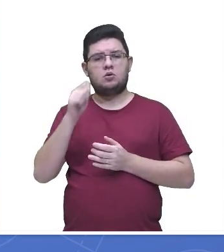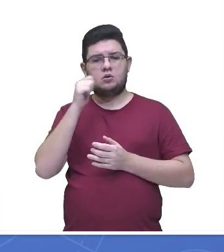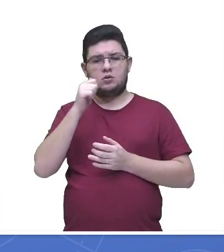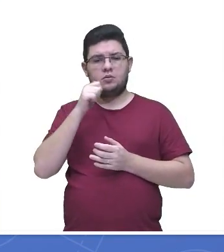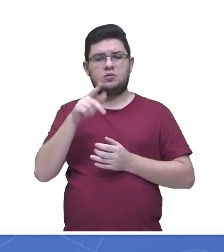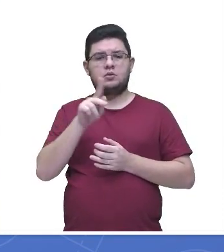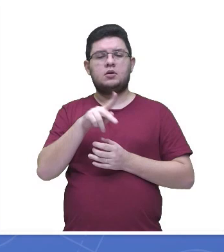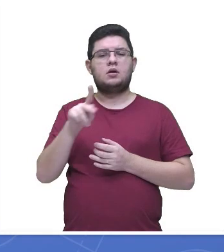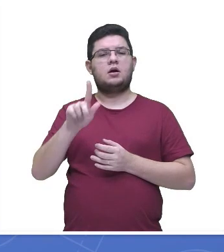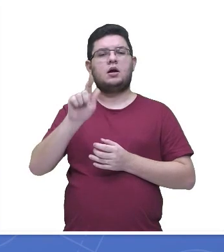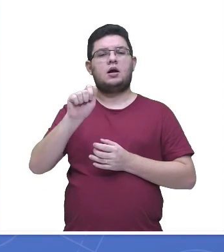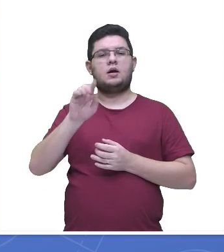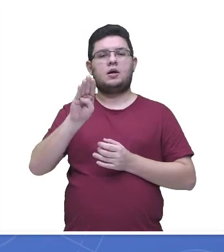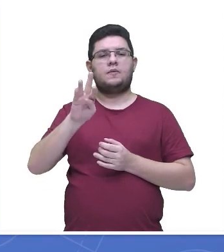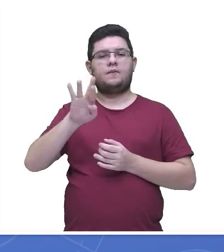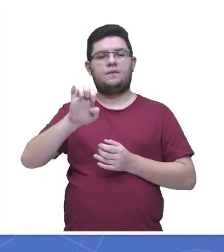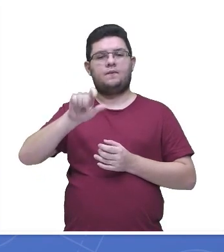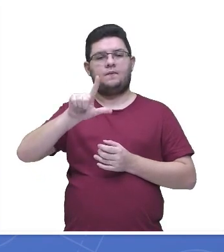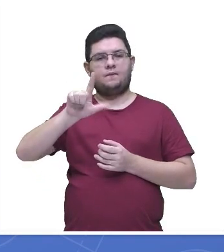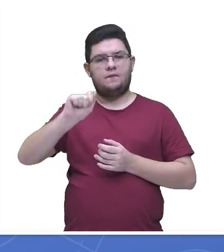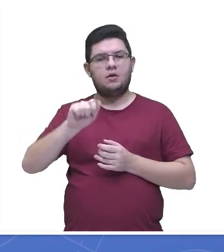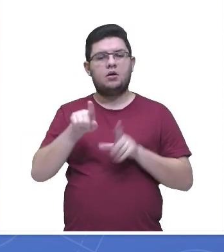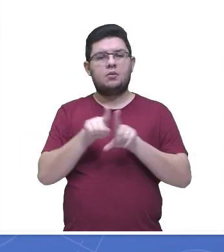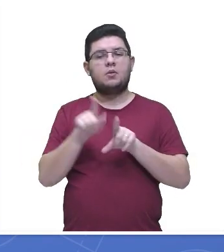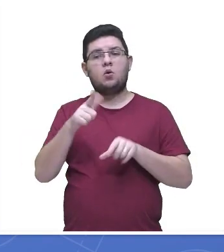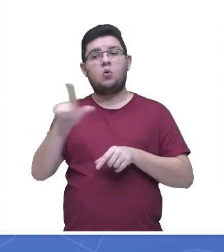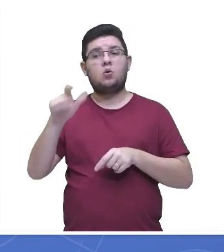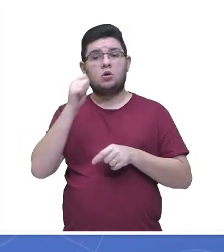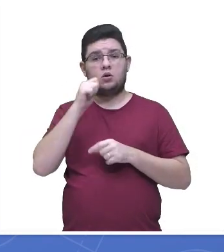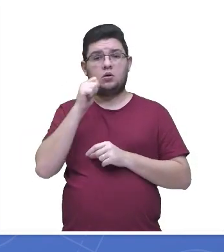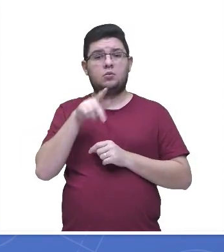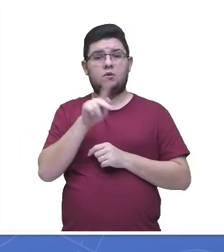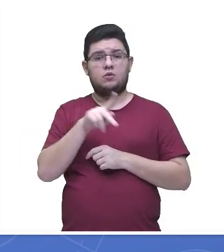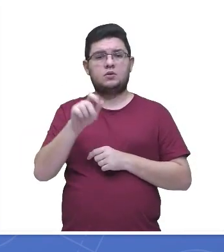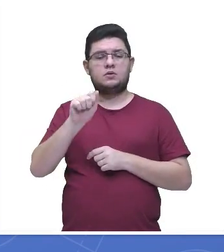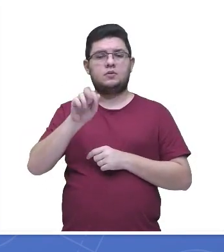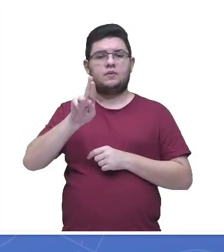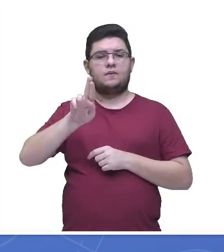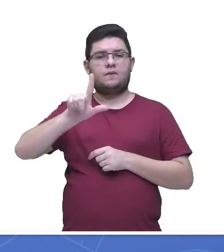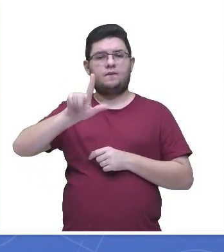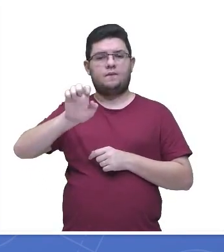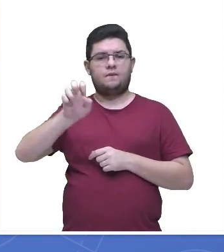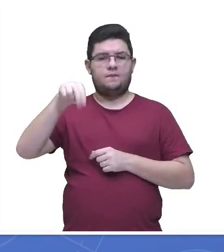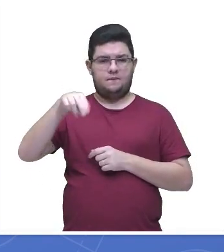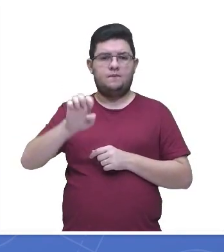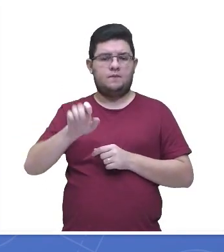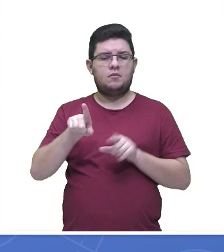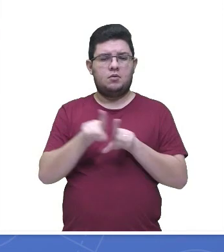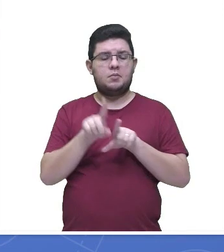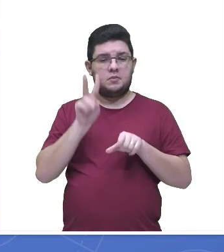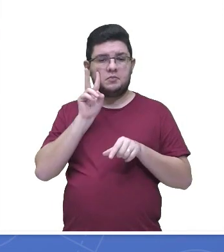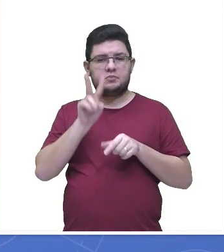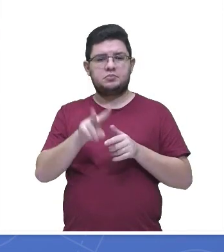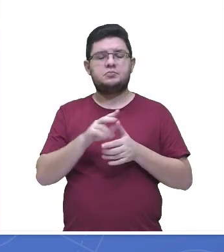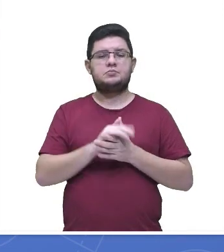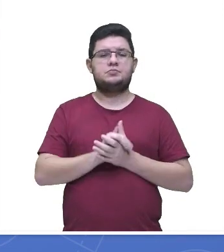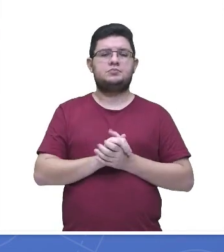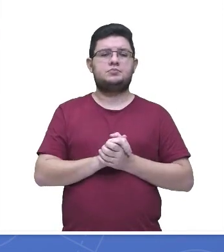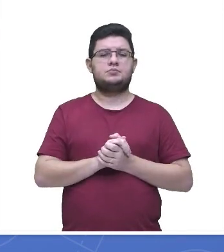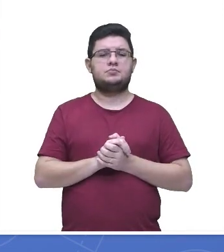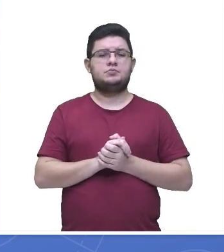professora Arlene, que está acompanhando vocês aí. Qualquer dúvida, ok? Então, continuando.